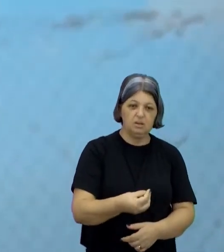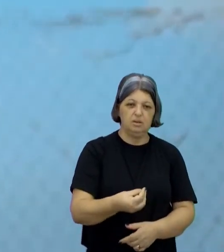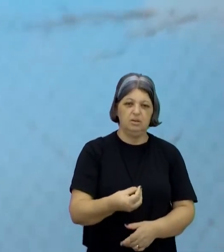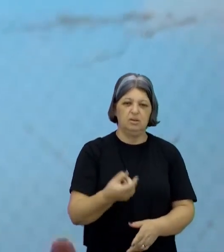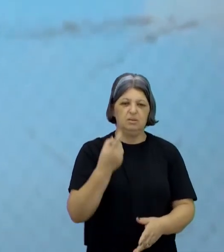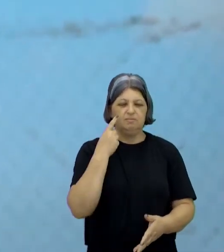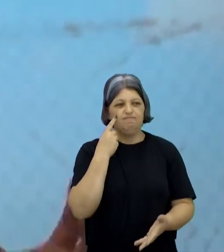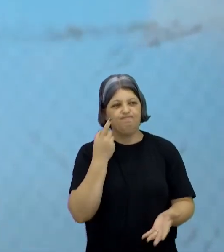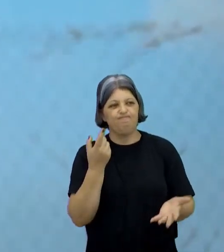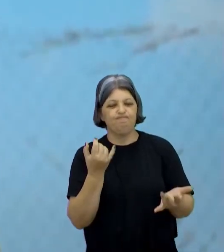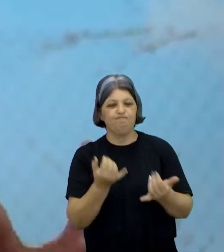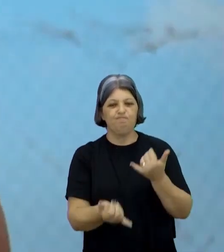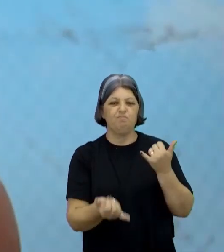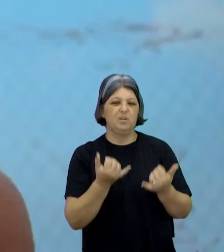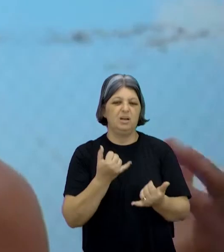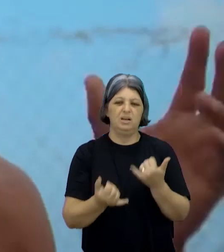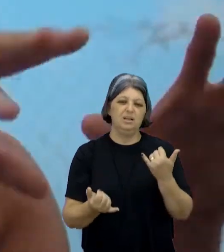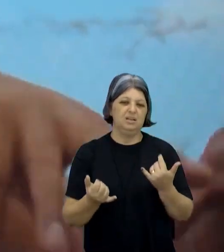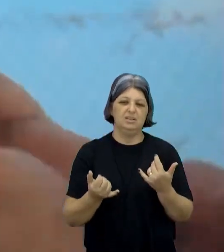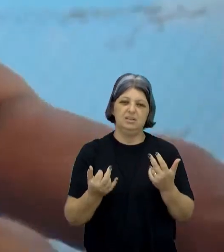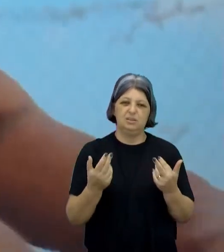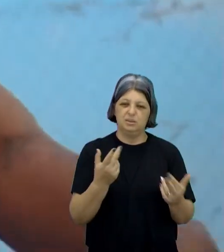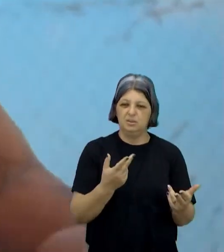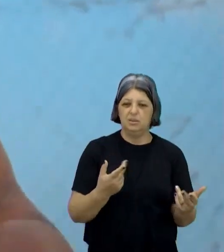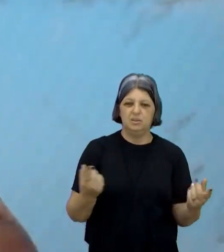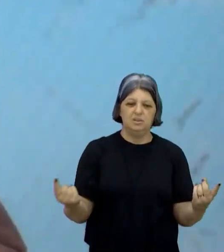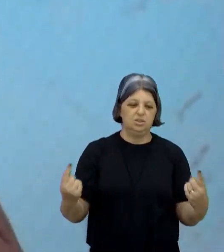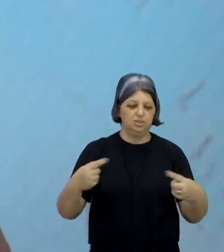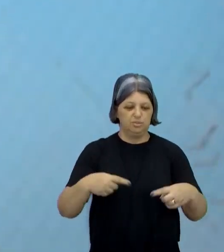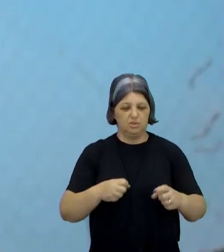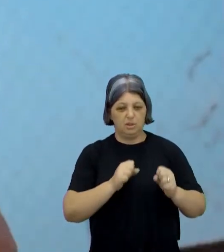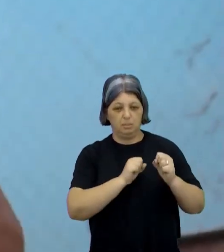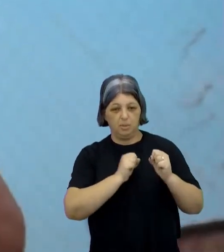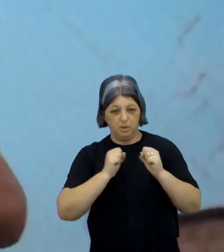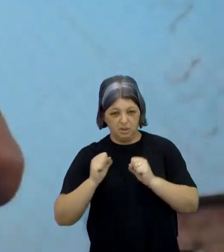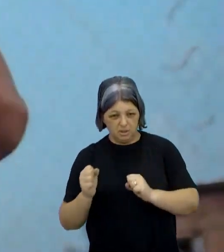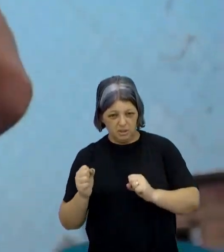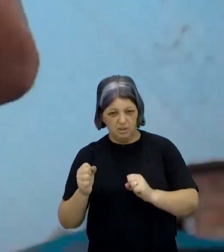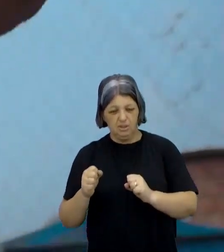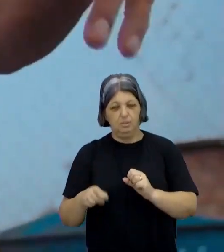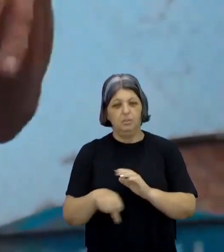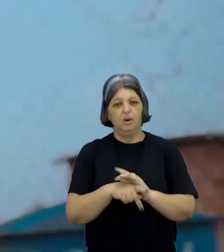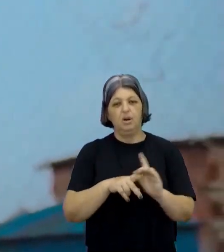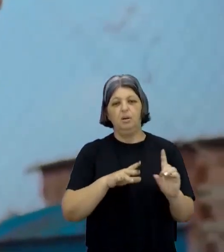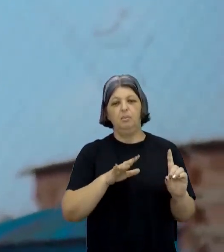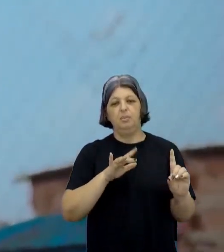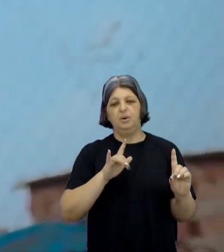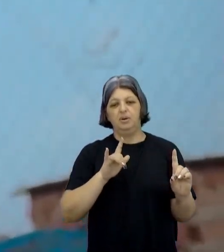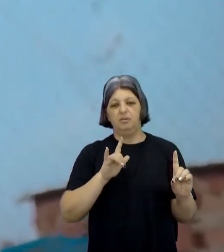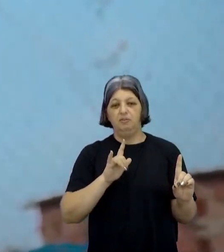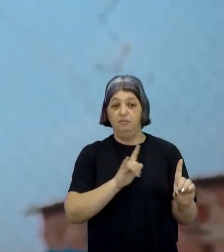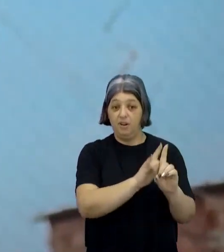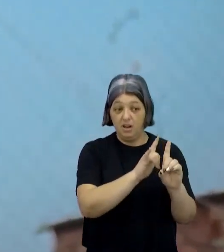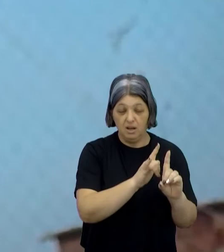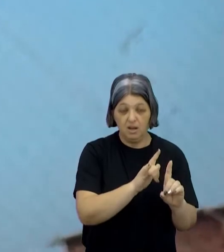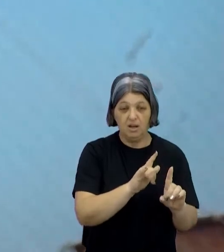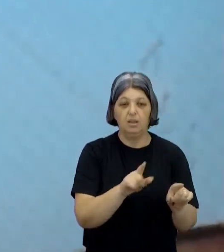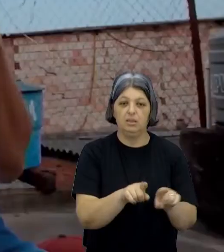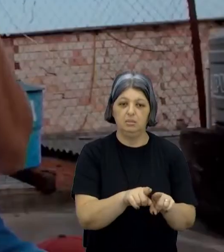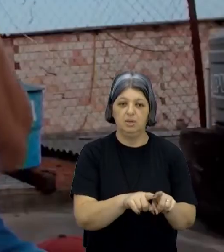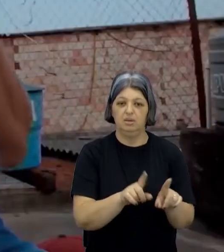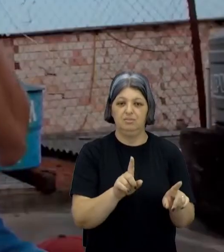de um certo poder sobre os fãs que já foram conquistados. Então você influencia eles. Isso não é